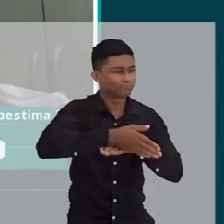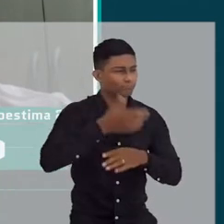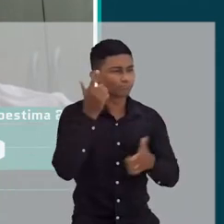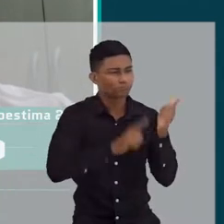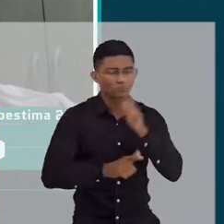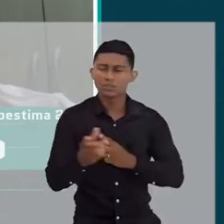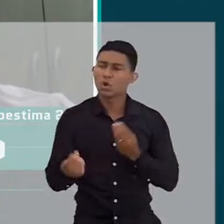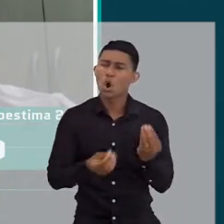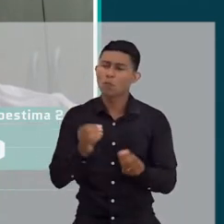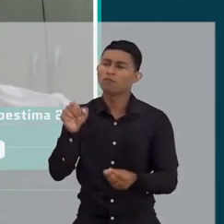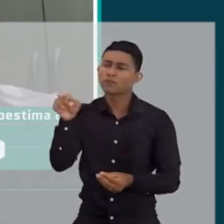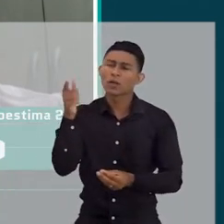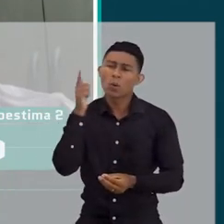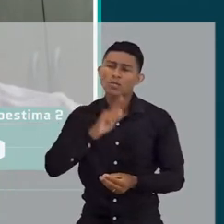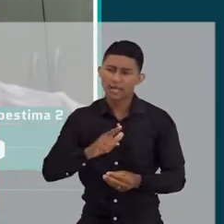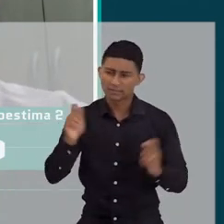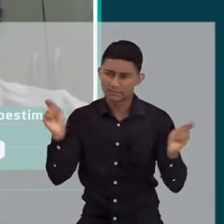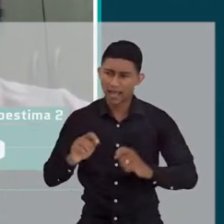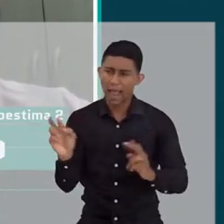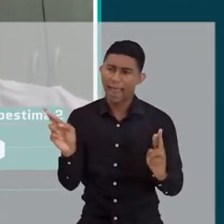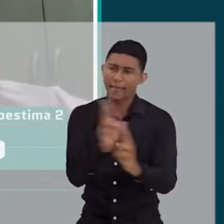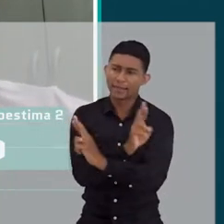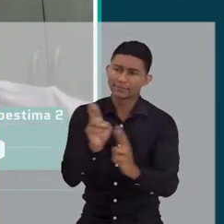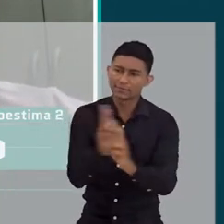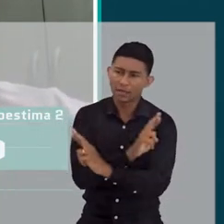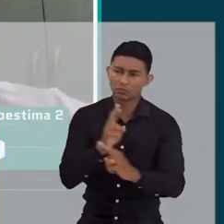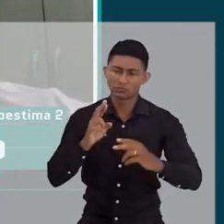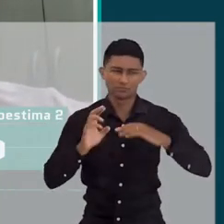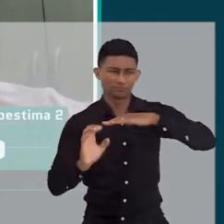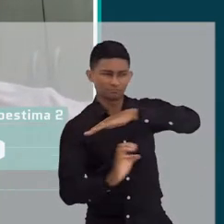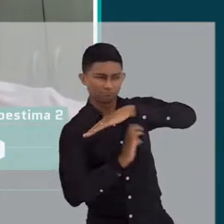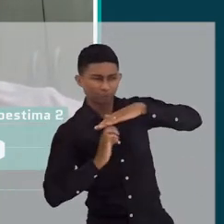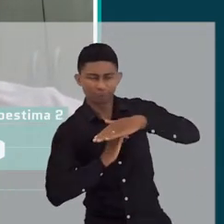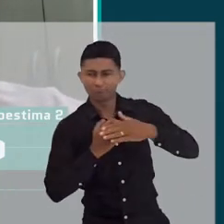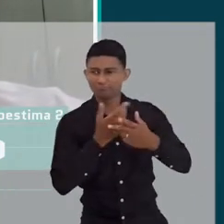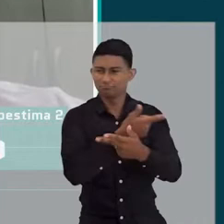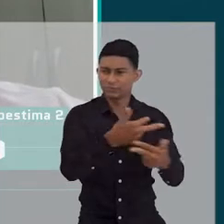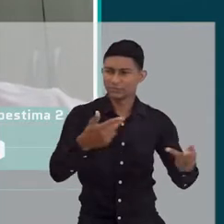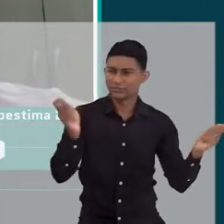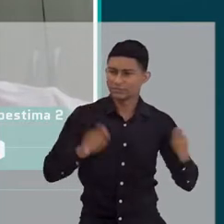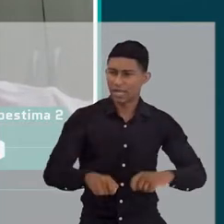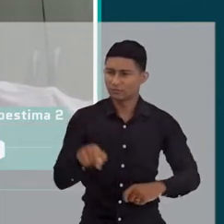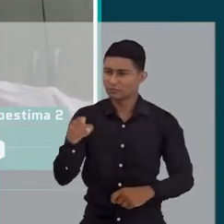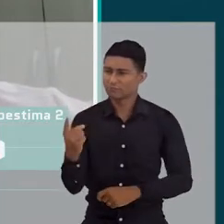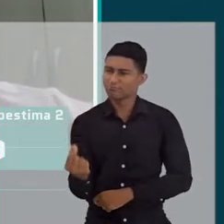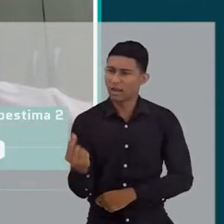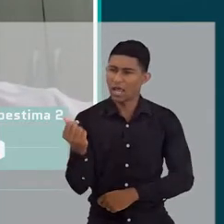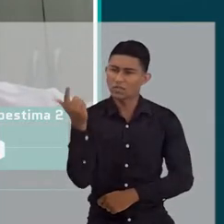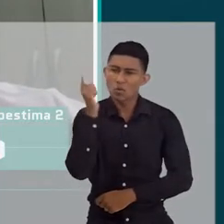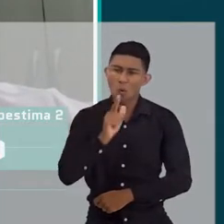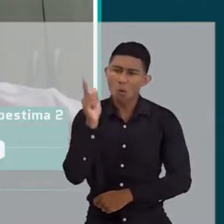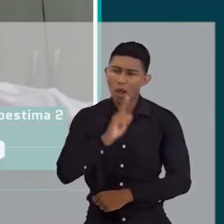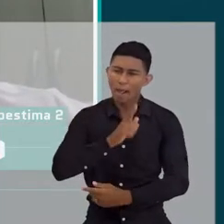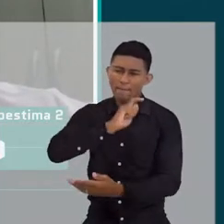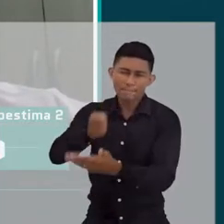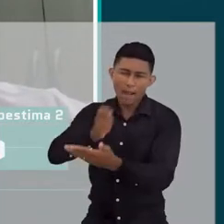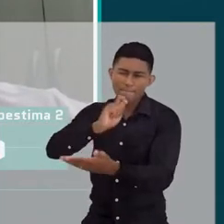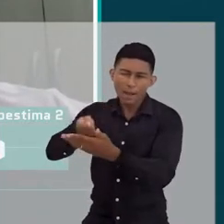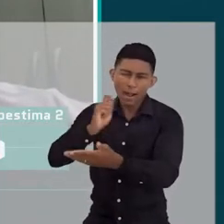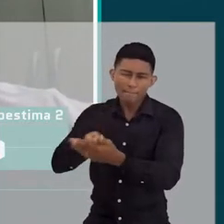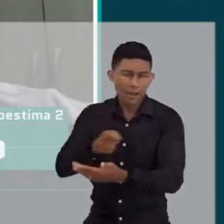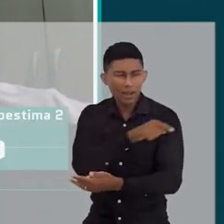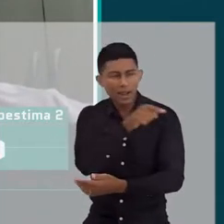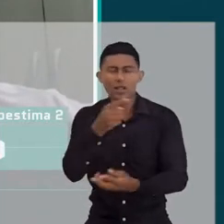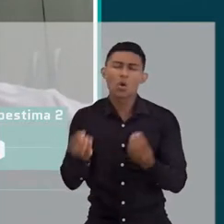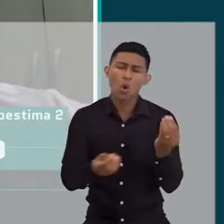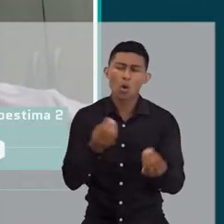trabalho? Qual é a tua relação com as marcas? Você consegue fazer publi? Você consegue cobrar um preço, de